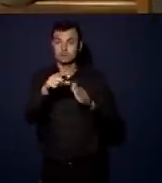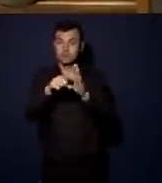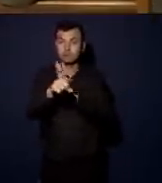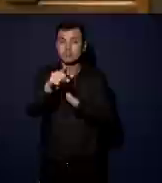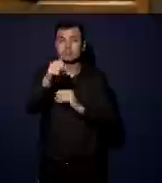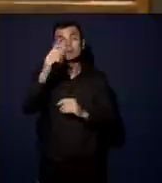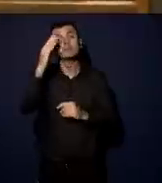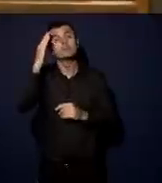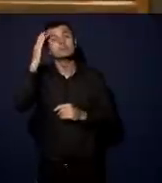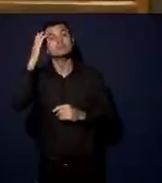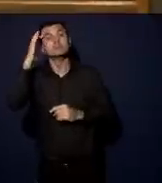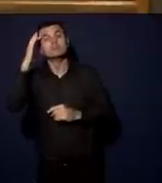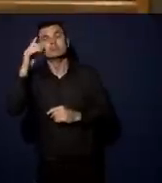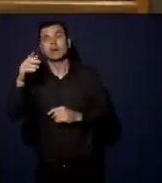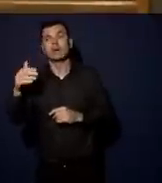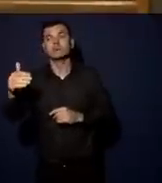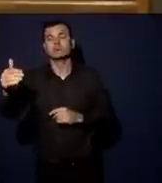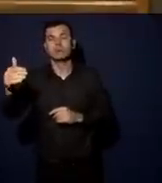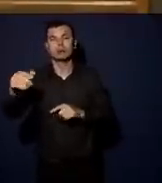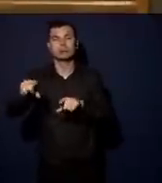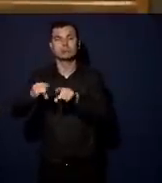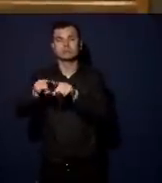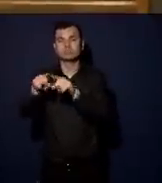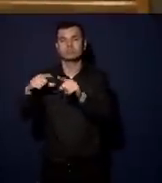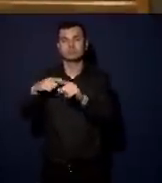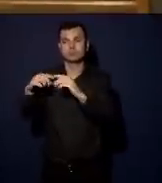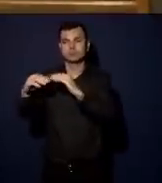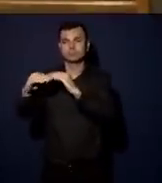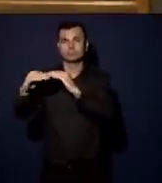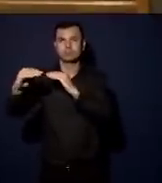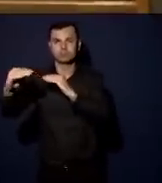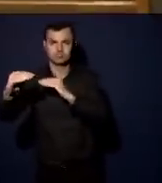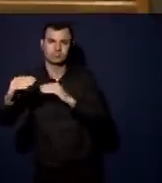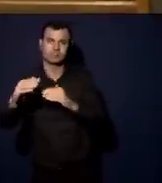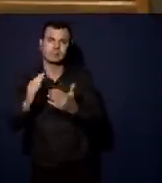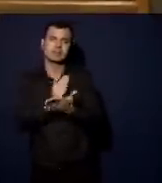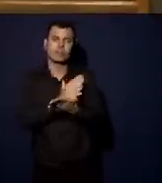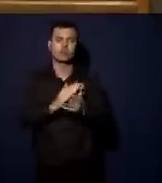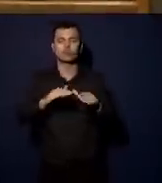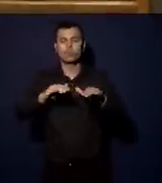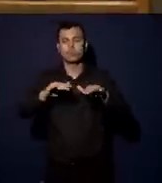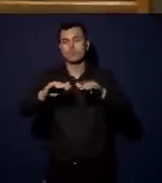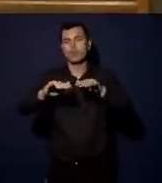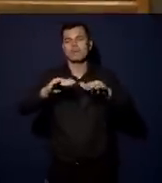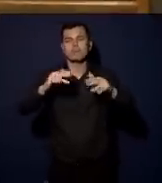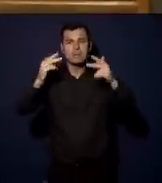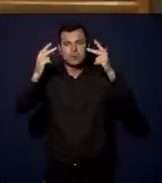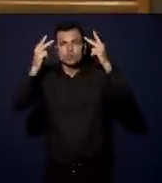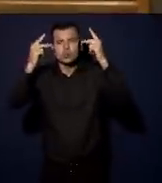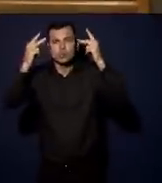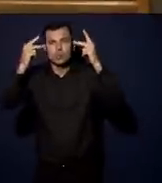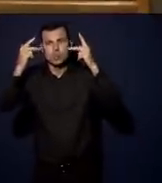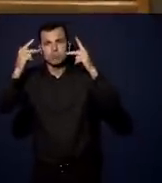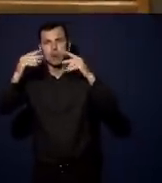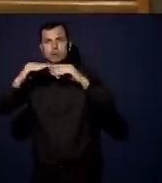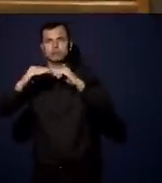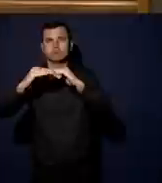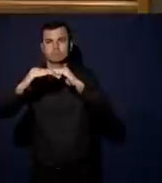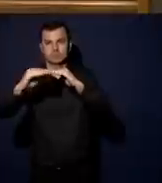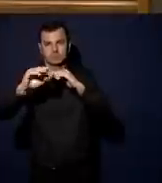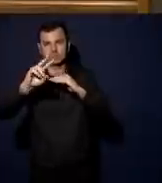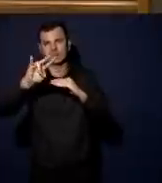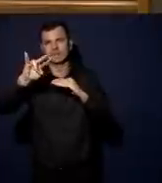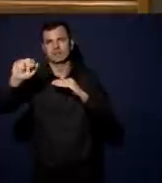se a consolidação ela também passa por movimentos inorgânicos da méli da Via mas pensando também